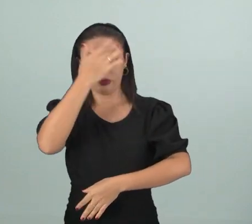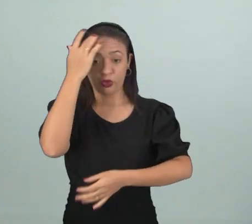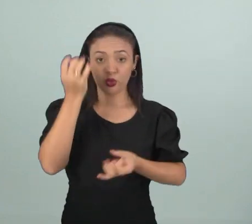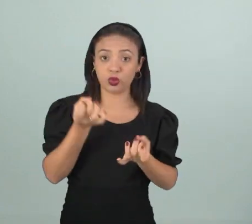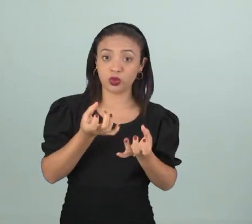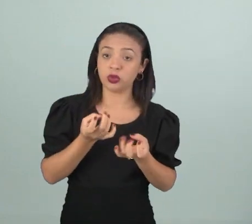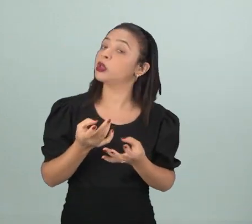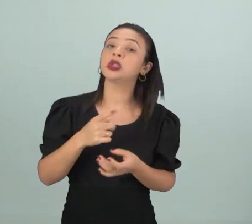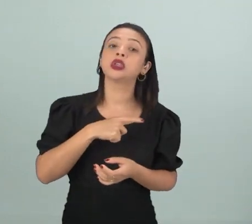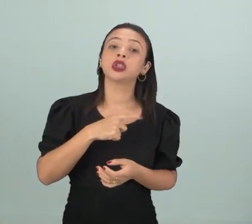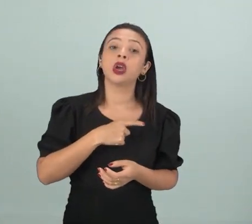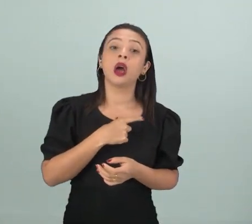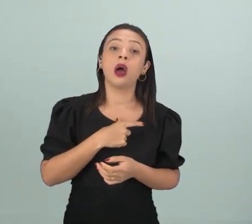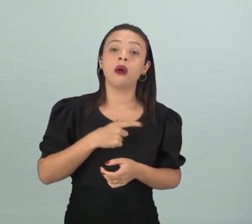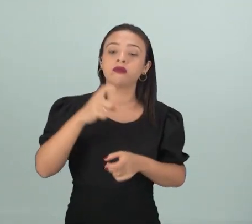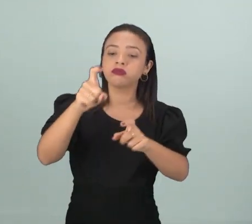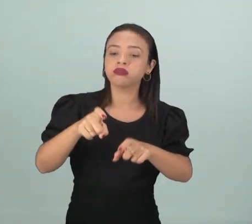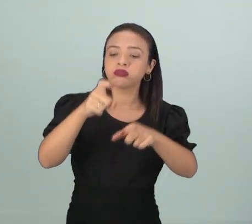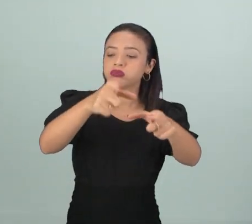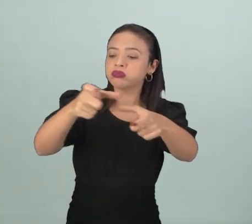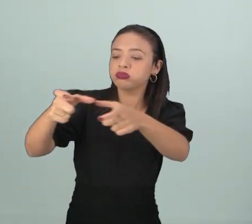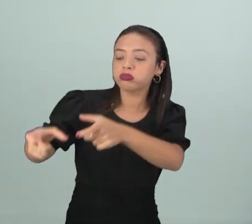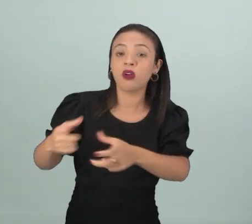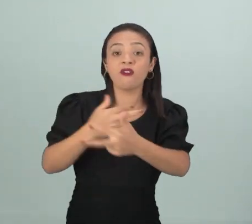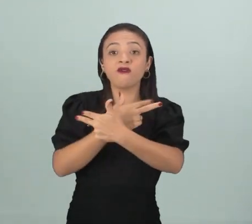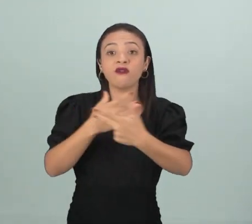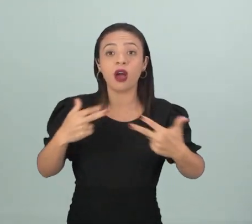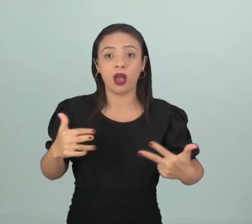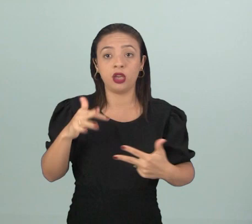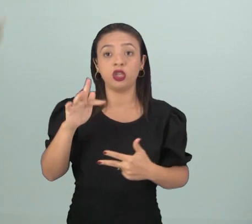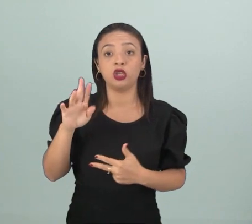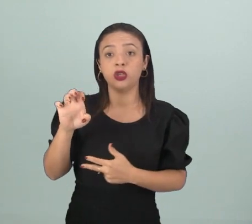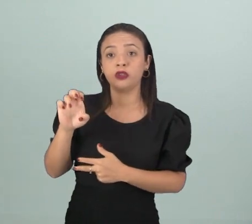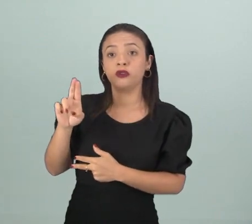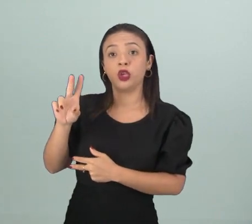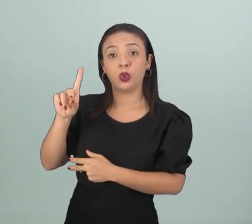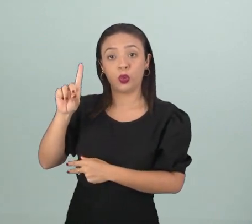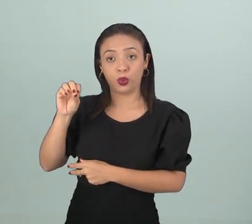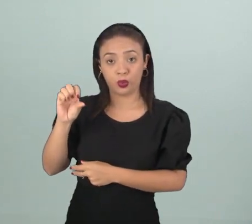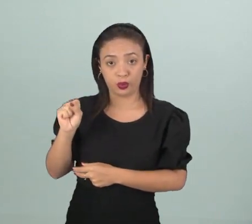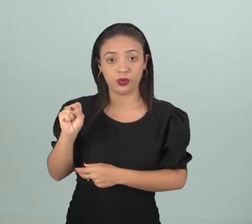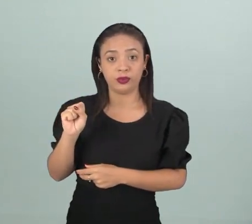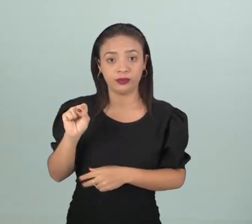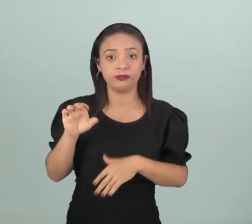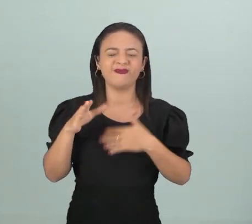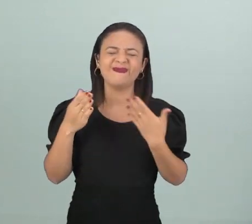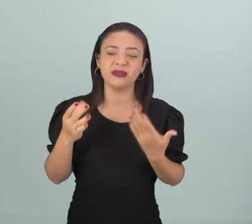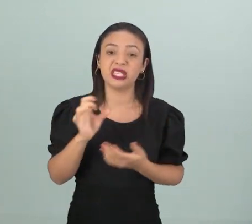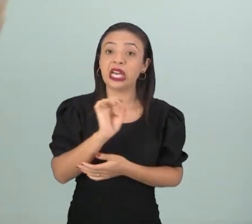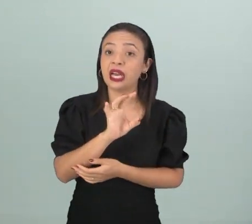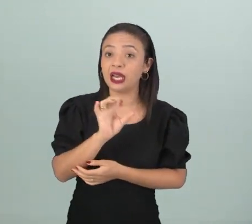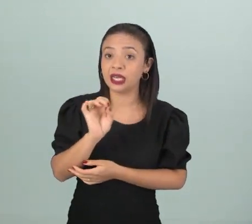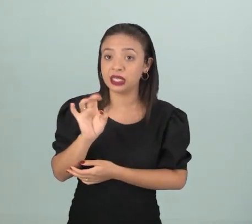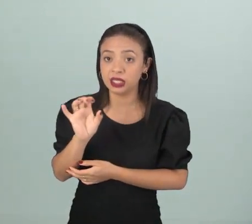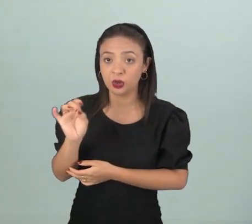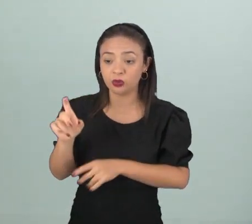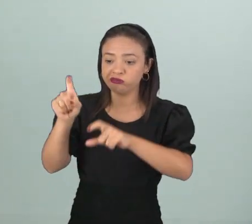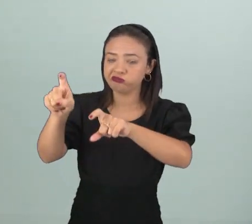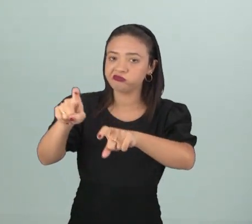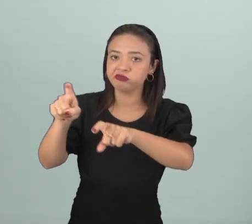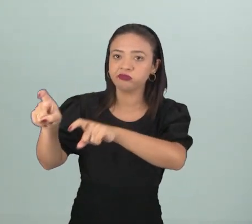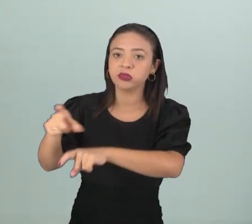por vários feudos, várias terras de diferentes donos e diferentes senhores feudais. Em cada uma dessas várias